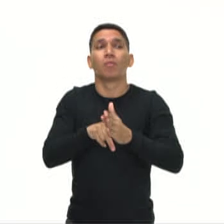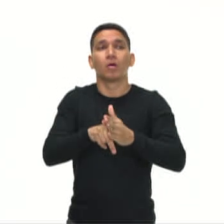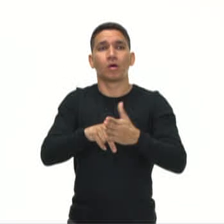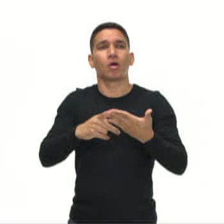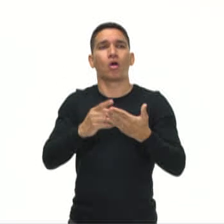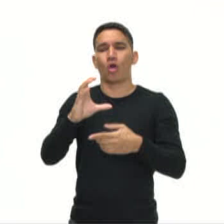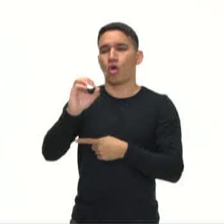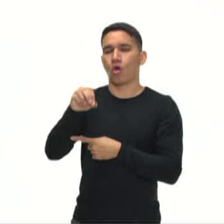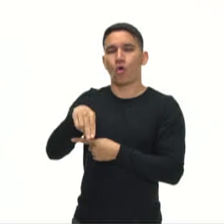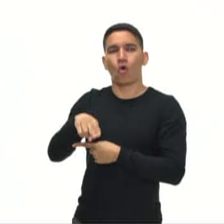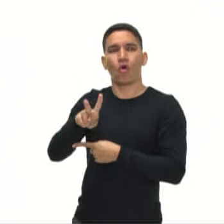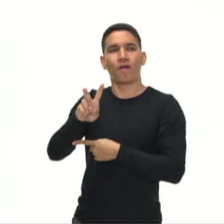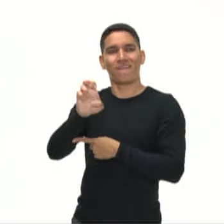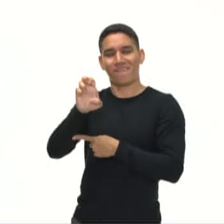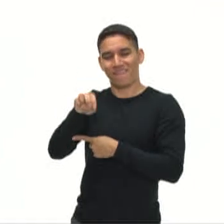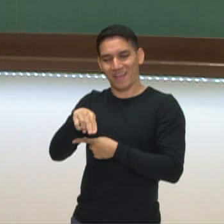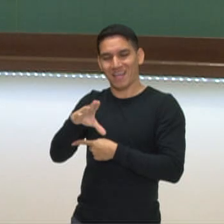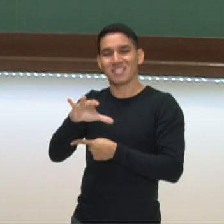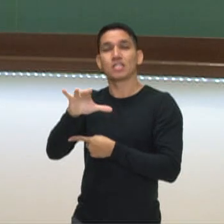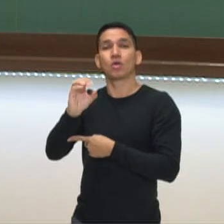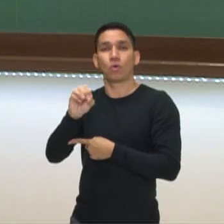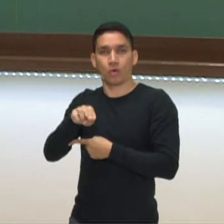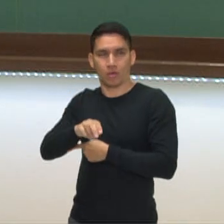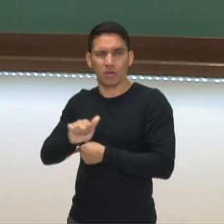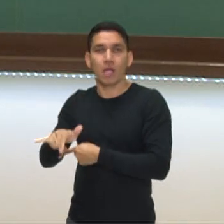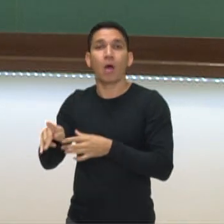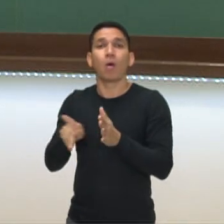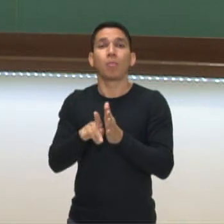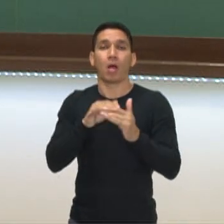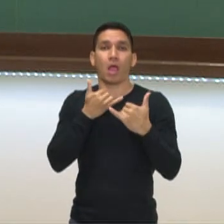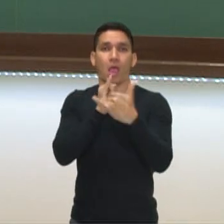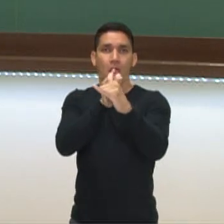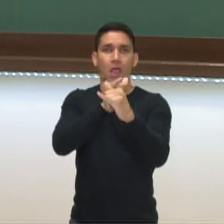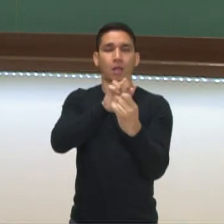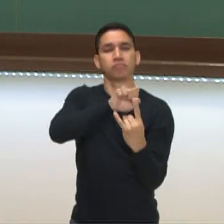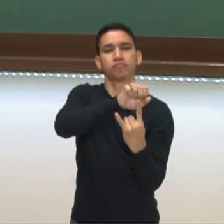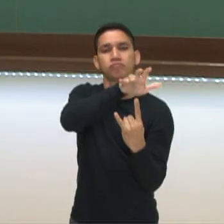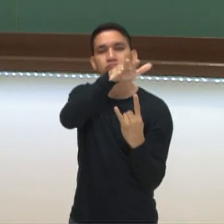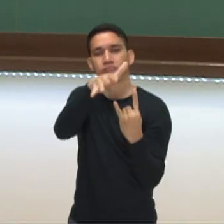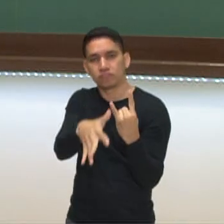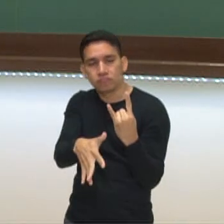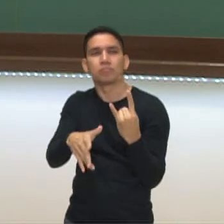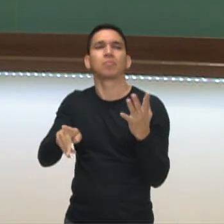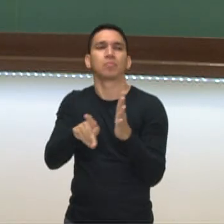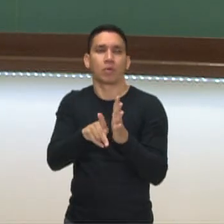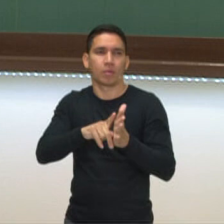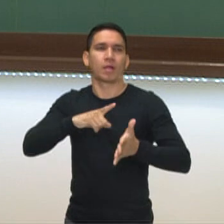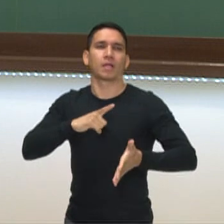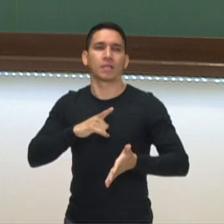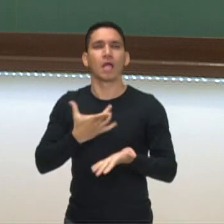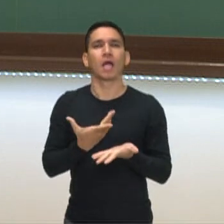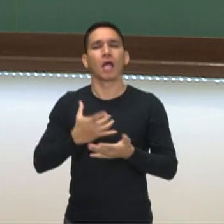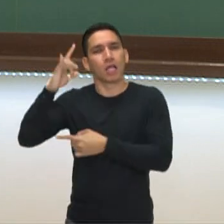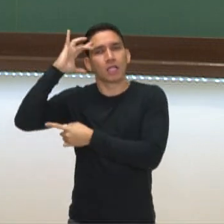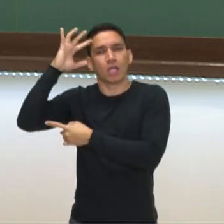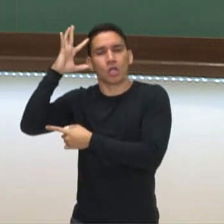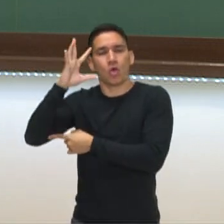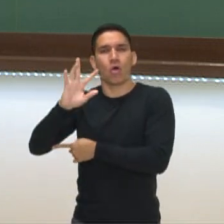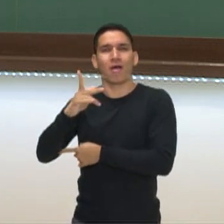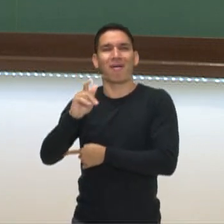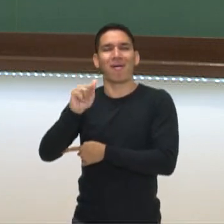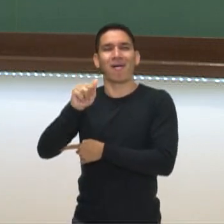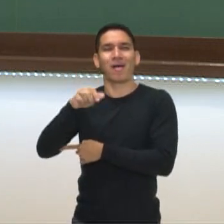convencional, né, que é o sentido do descarregamento da energia, que é o sentido do princípio de Hamilton, da queda de